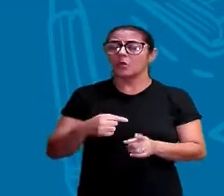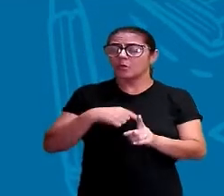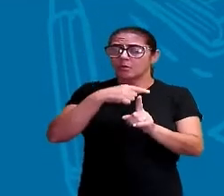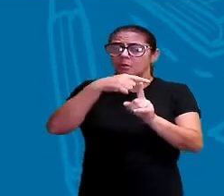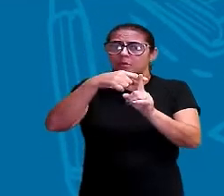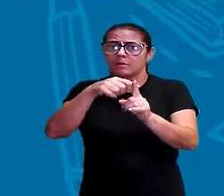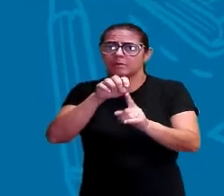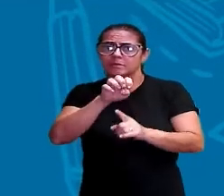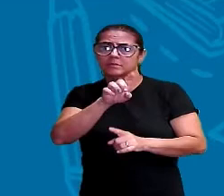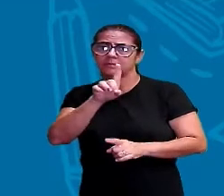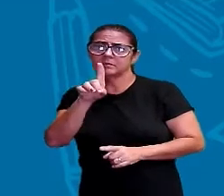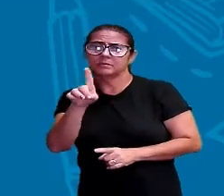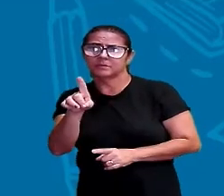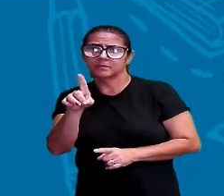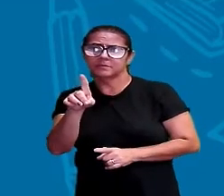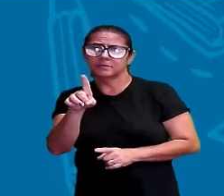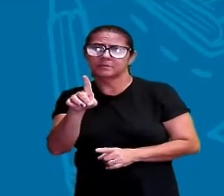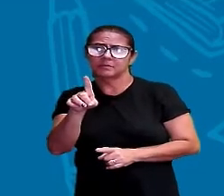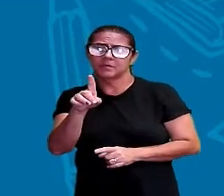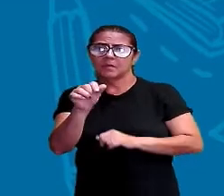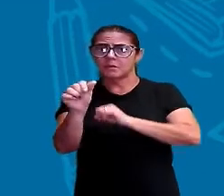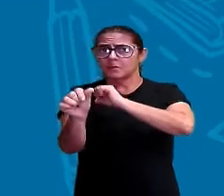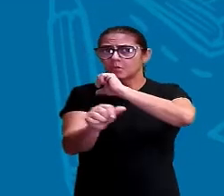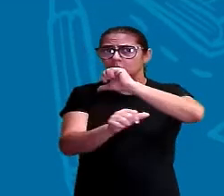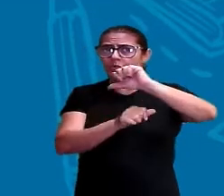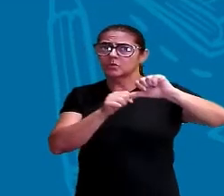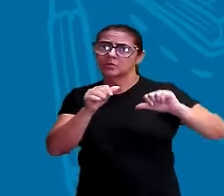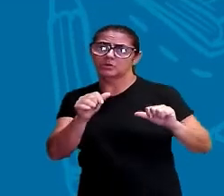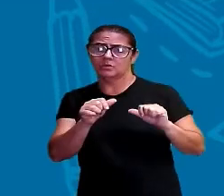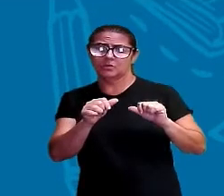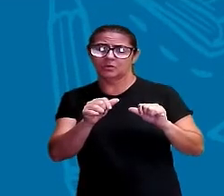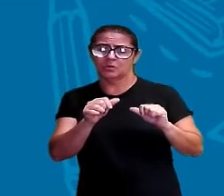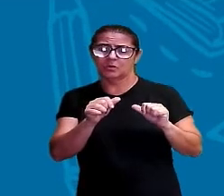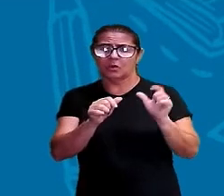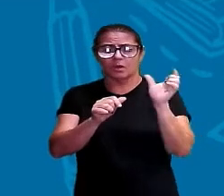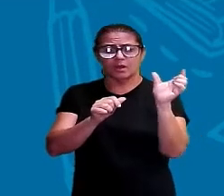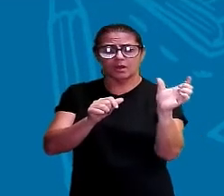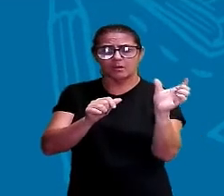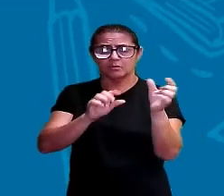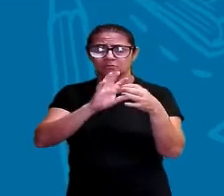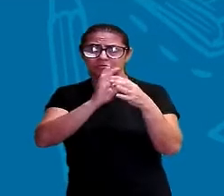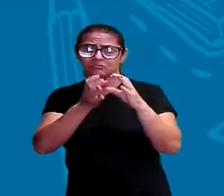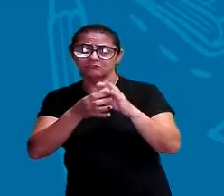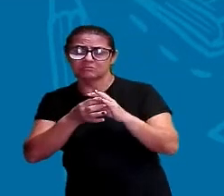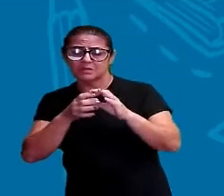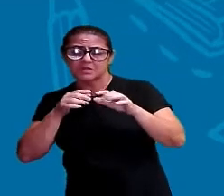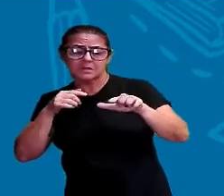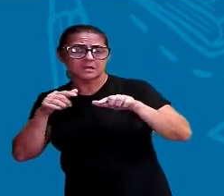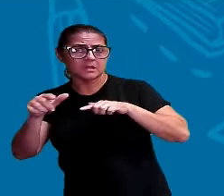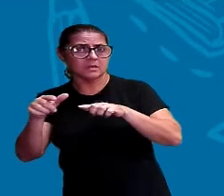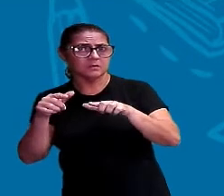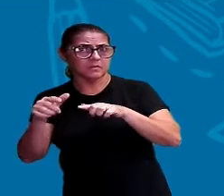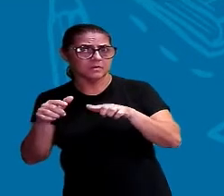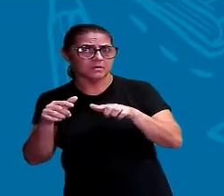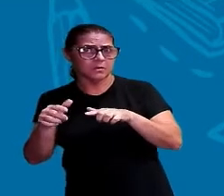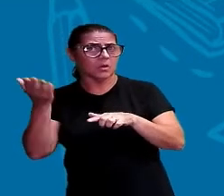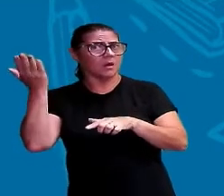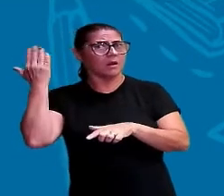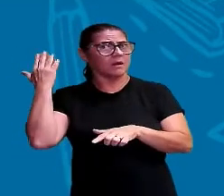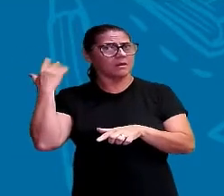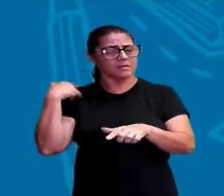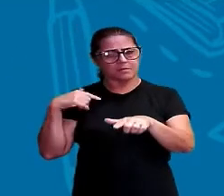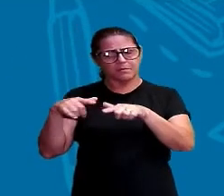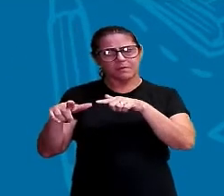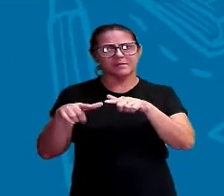gente acrescentou esse ED, ele já se transformou em trabalhou. Então, se eu coloco o meu verbo na forma de work, essa